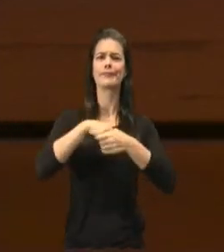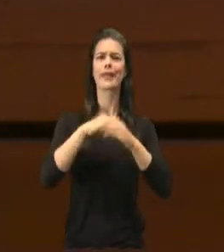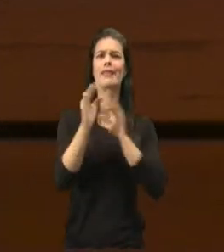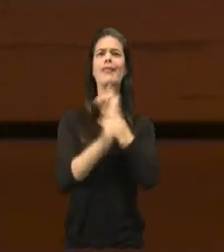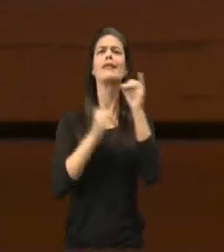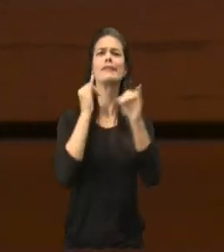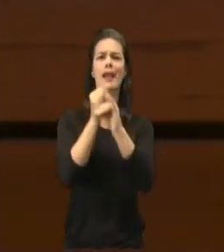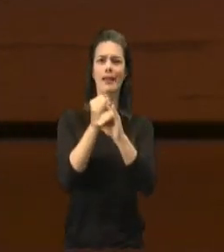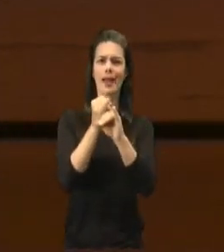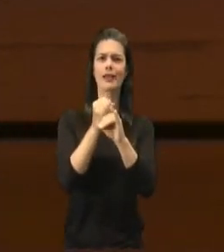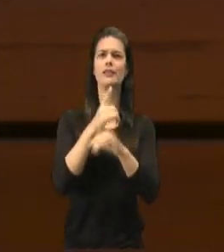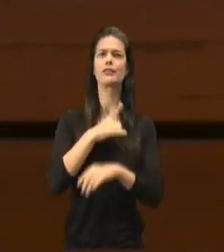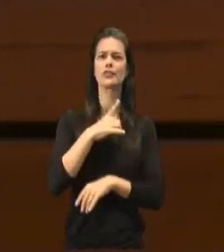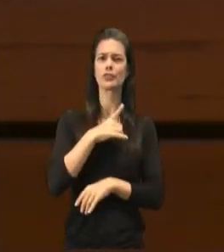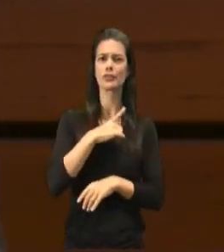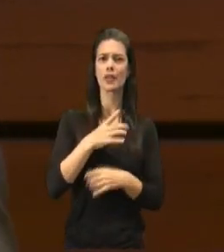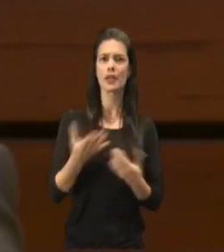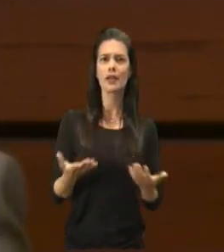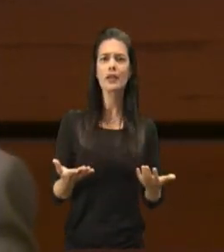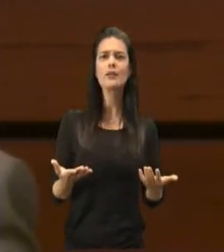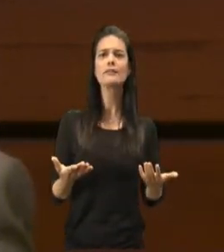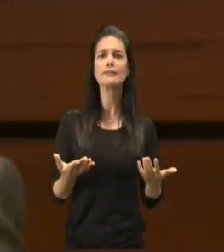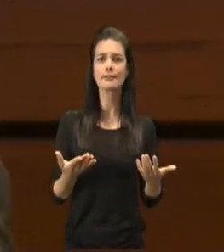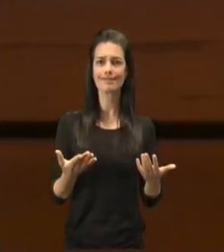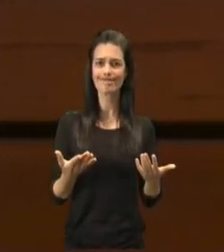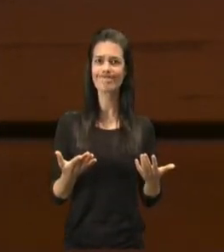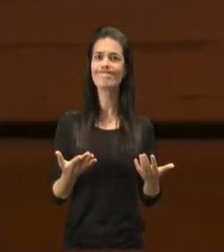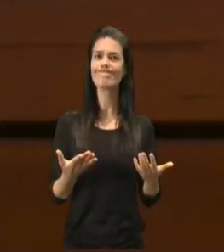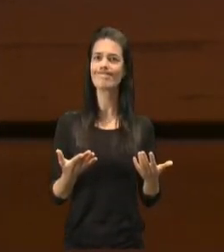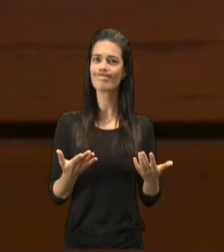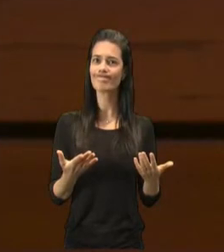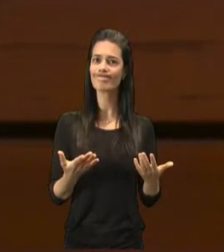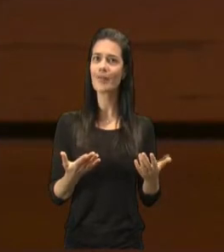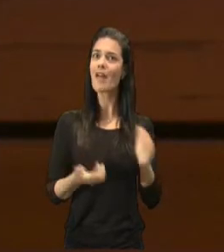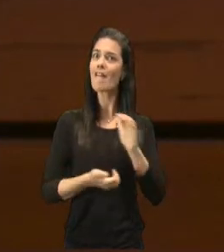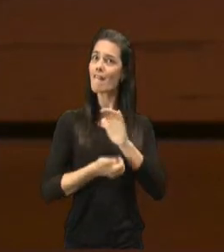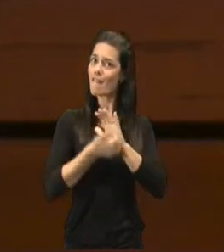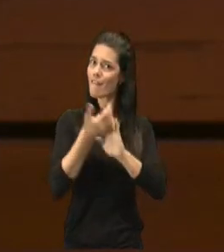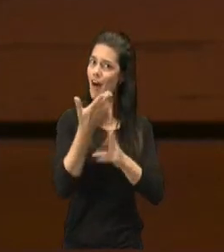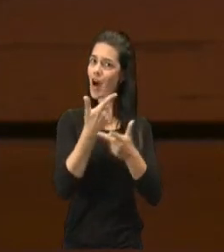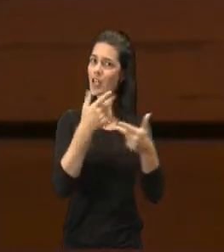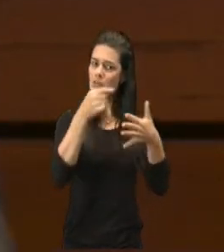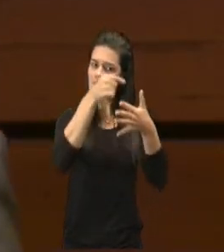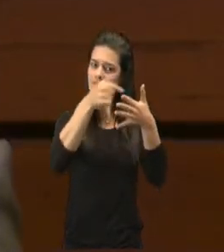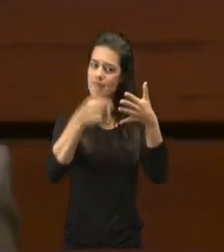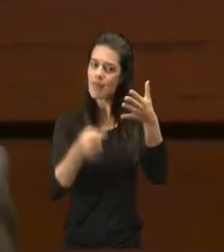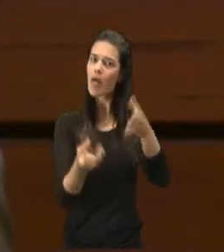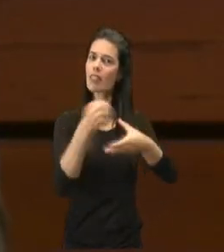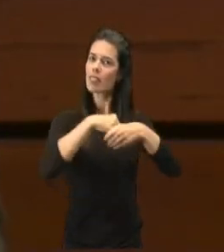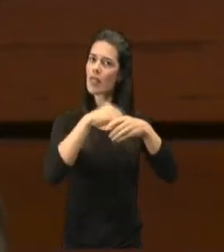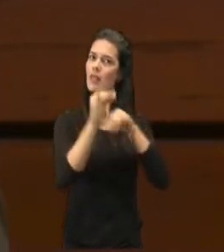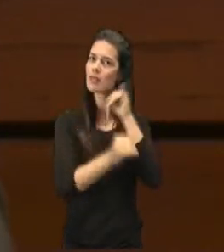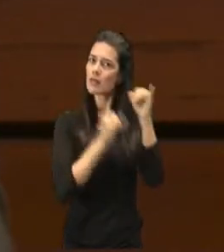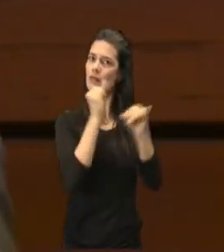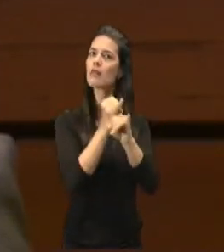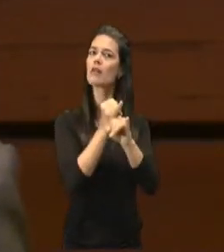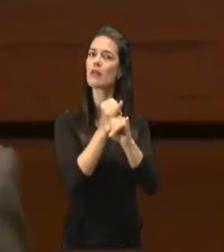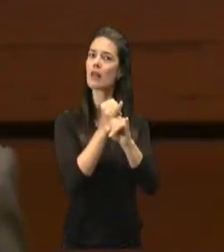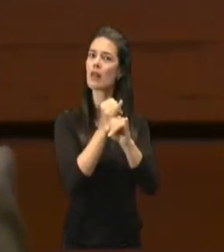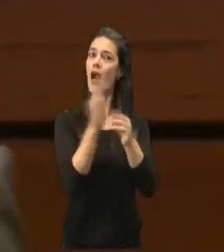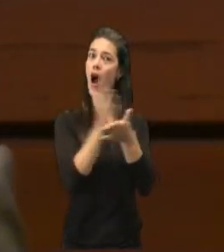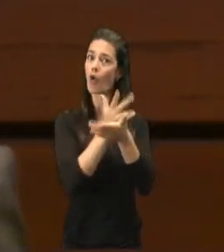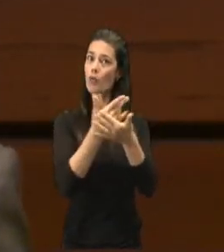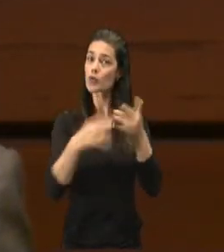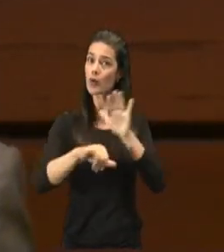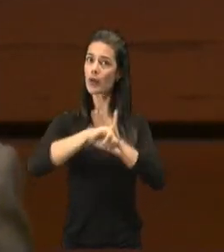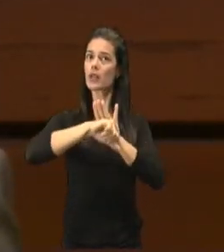Poderíamos citar aqui tantas outras coisas a respeito desses conteúdos diversos, atitudes inclusive criminosas,